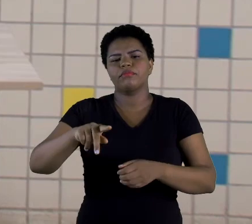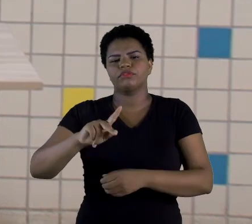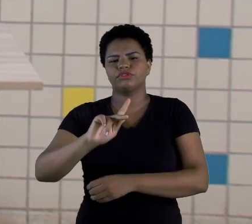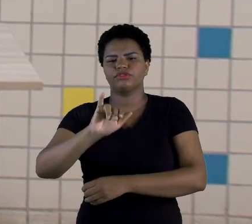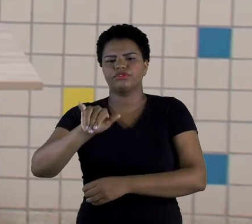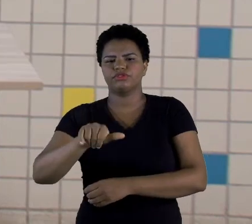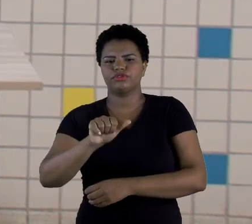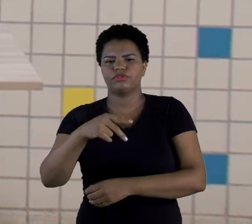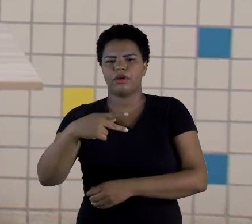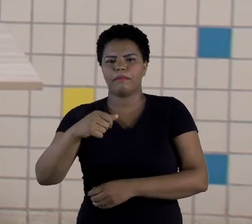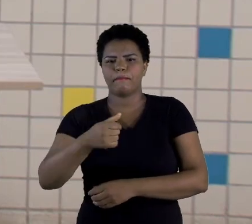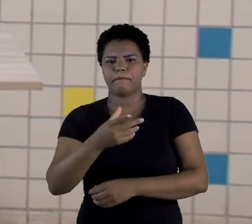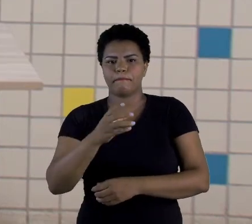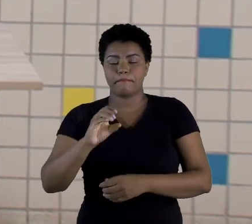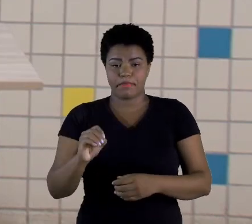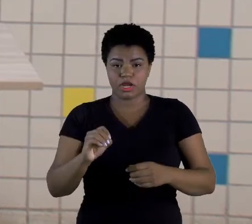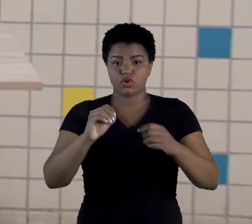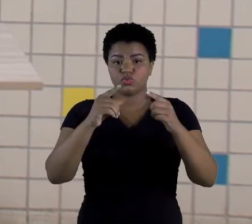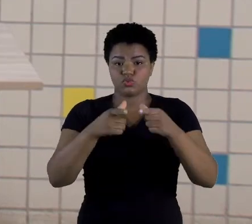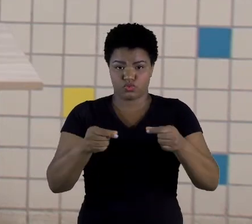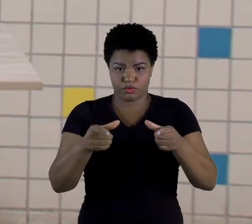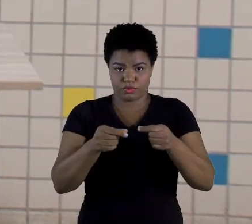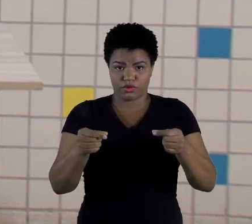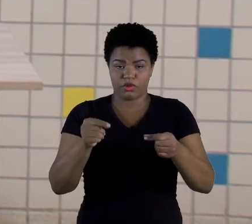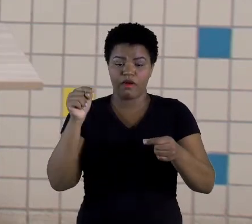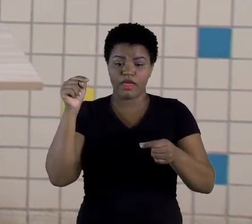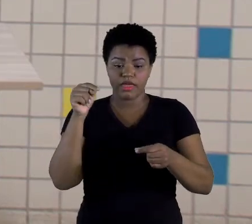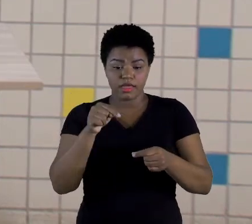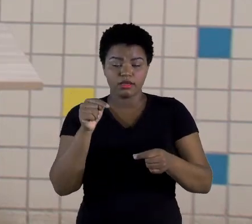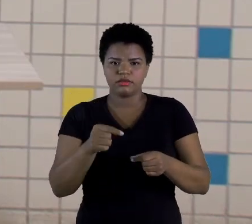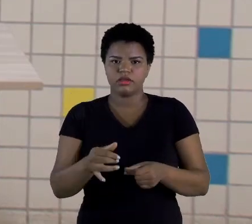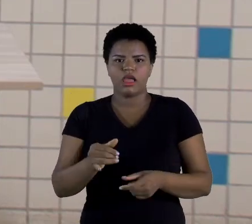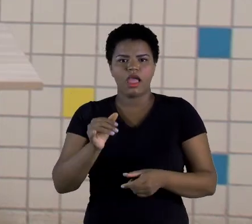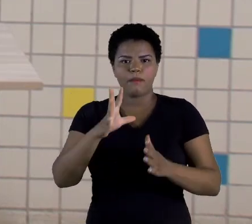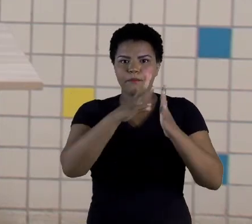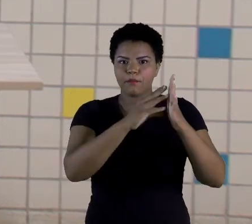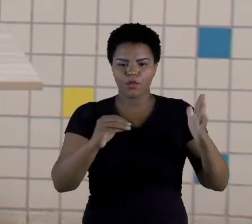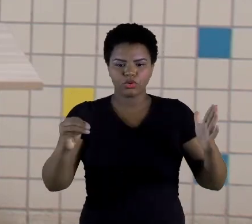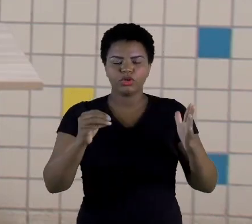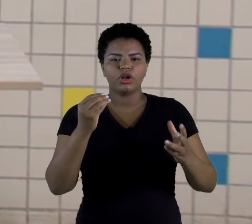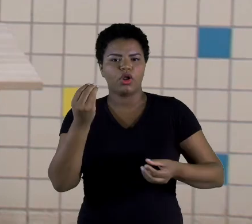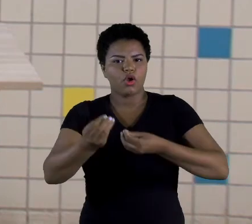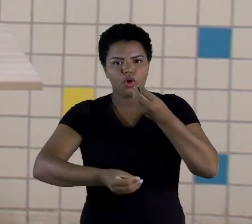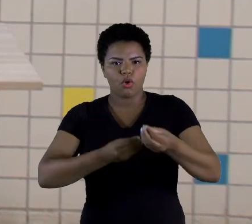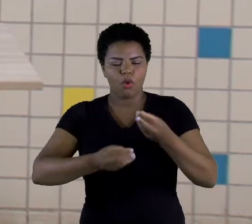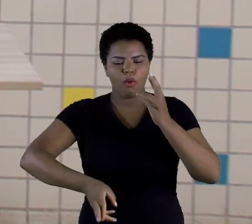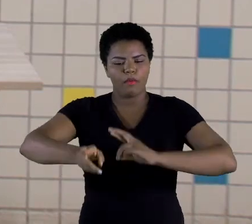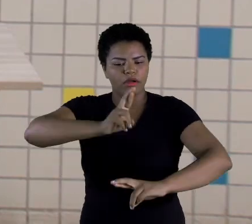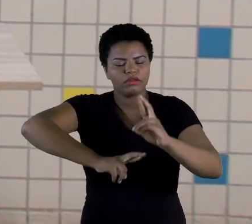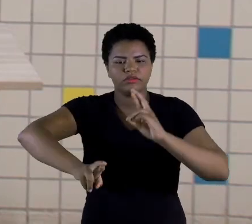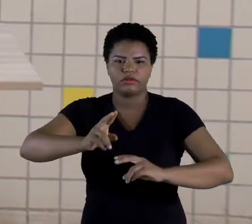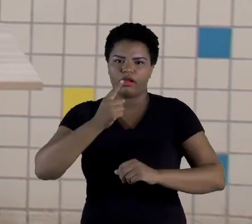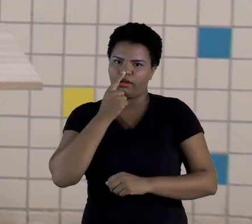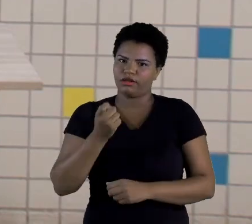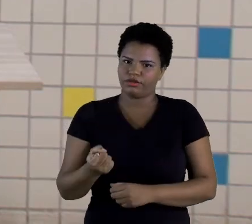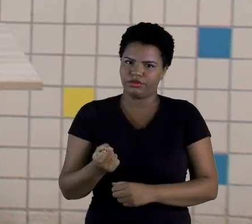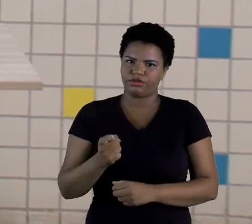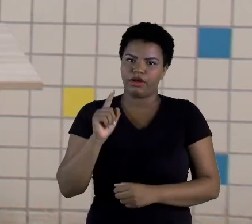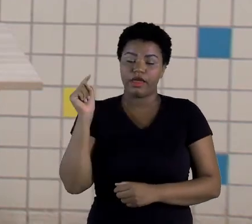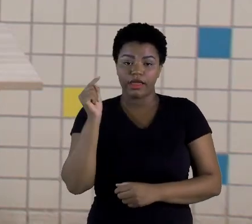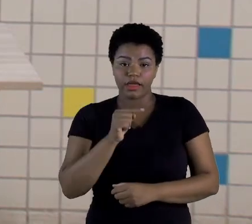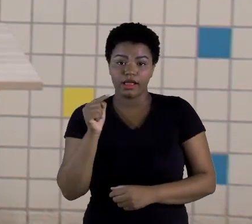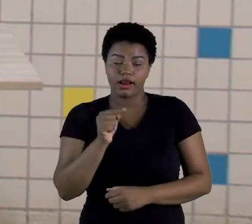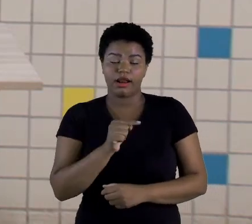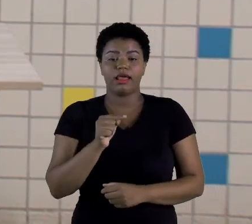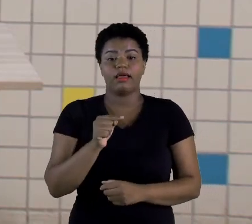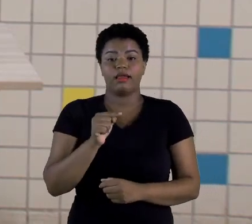exemplo do que fazer com o lixo. Então, 80% de todo o lixo do Japão é reciclado. E ele transforma,